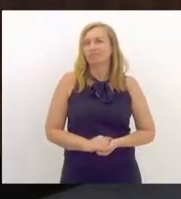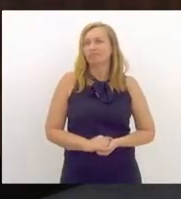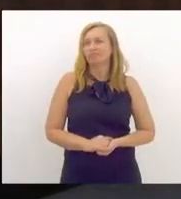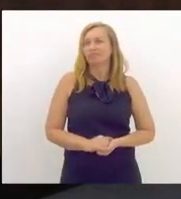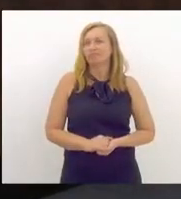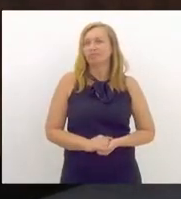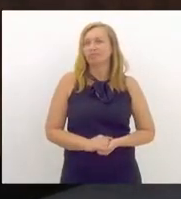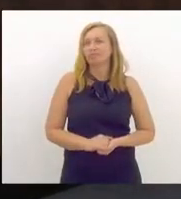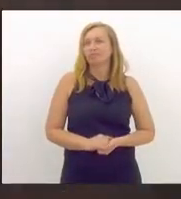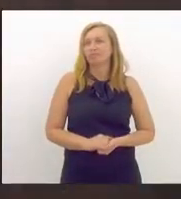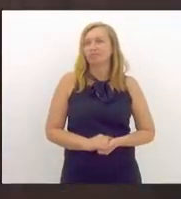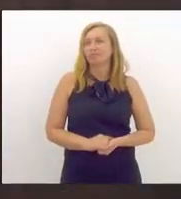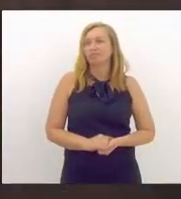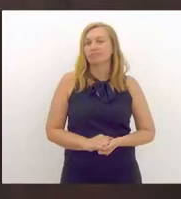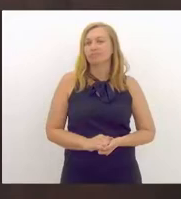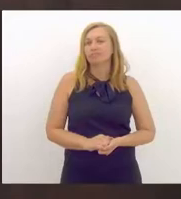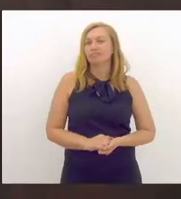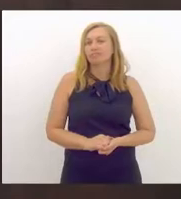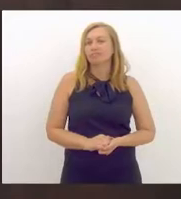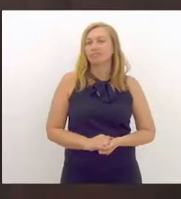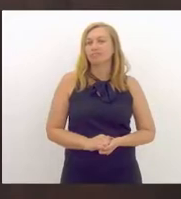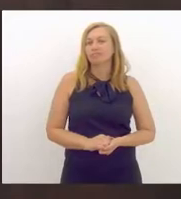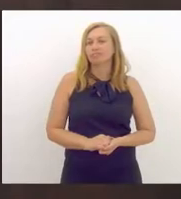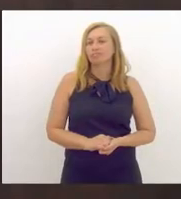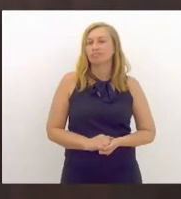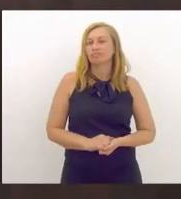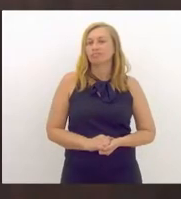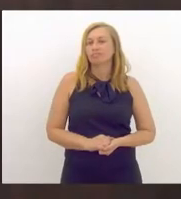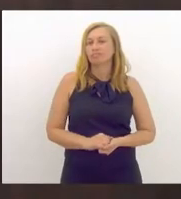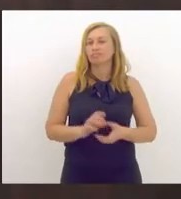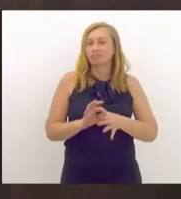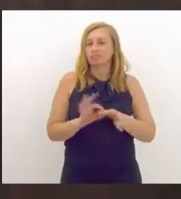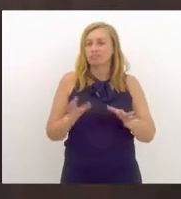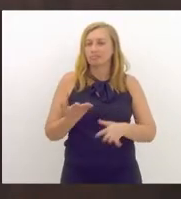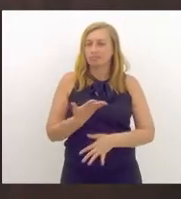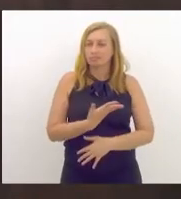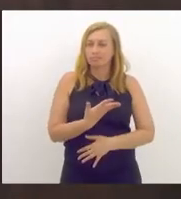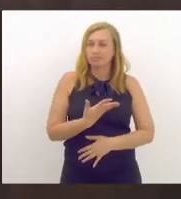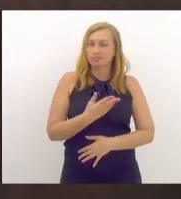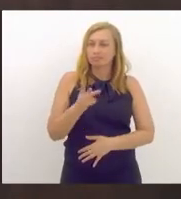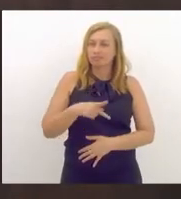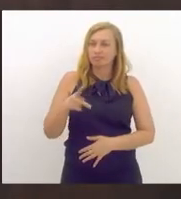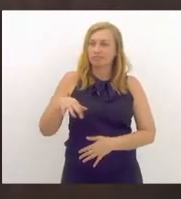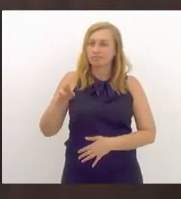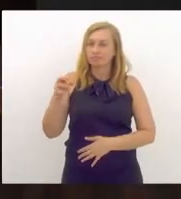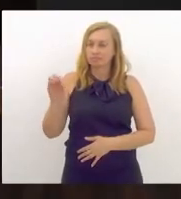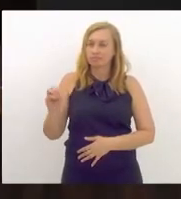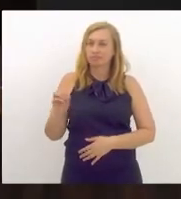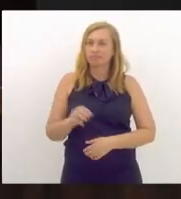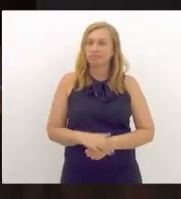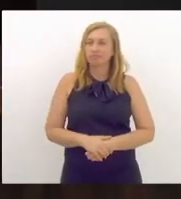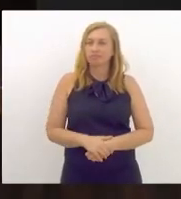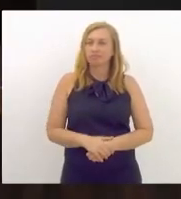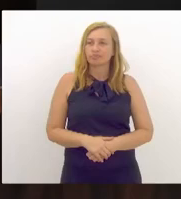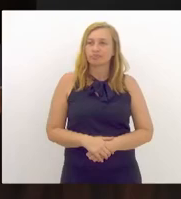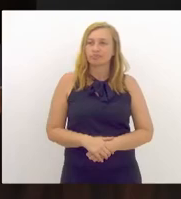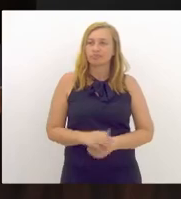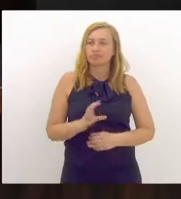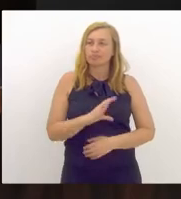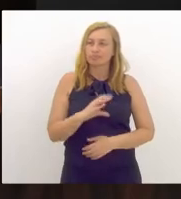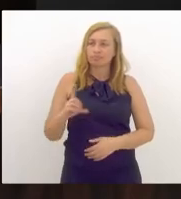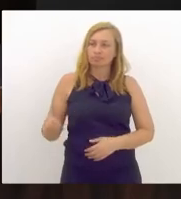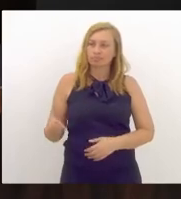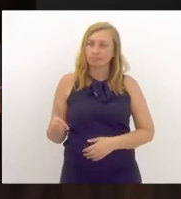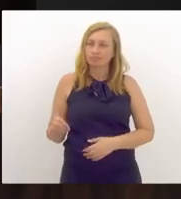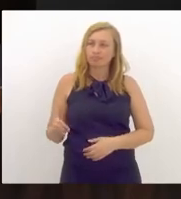mas olha eu quero passar agora a palavra para o nosso companheiro Professor Mauro Osório que é o nosso coordenador